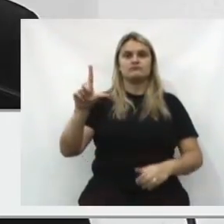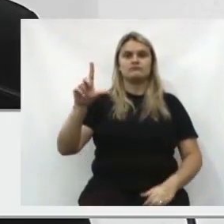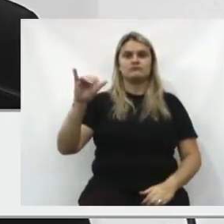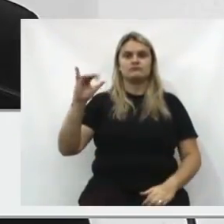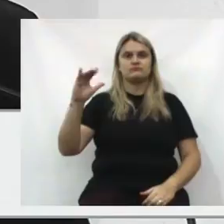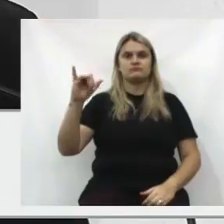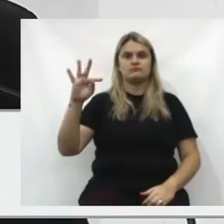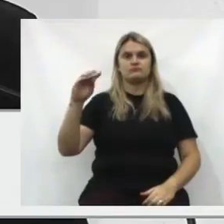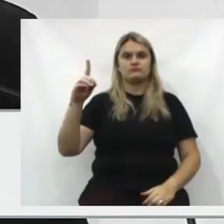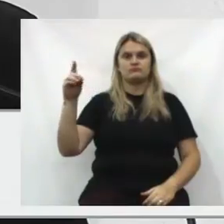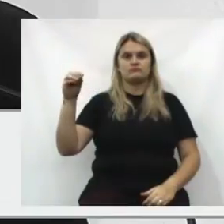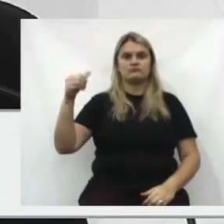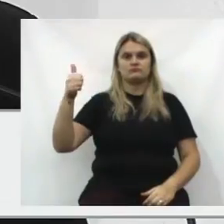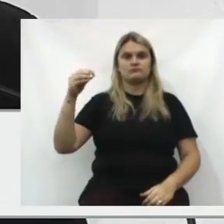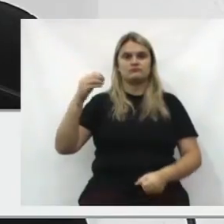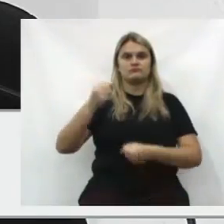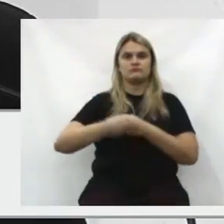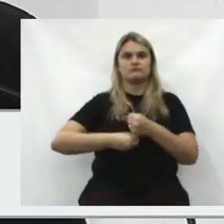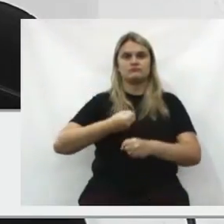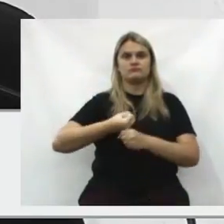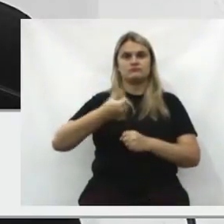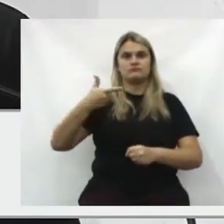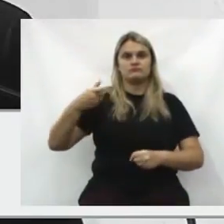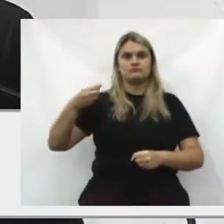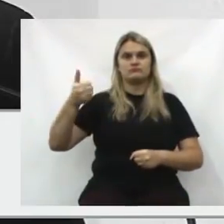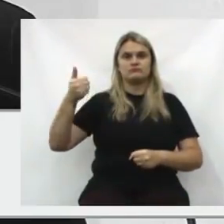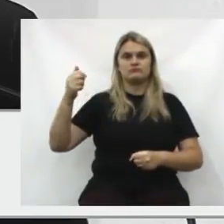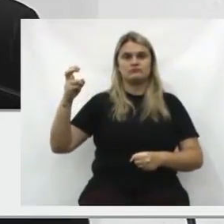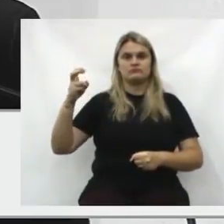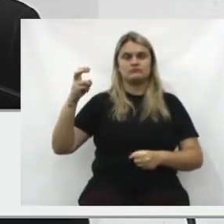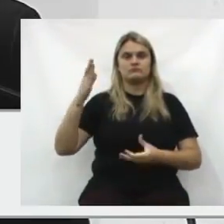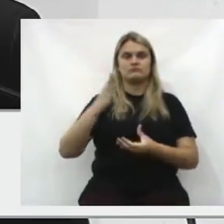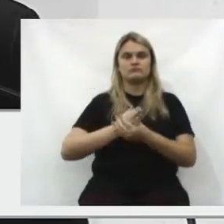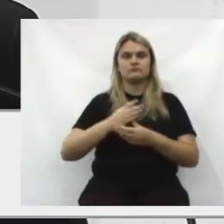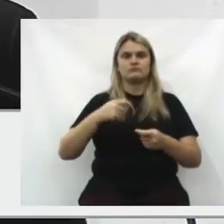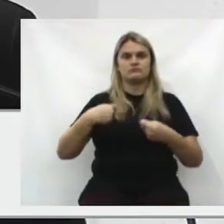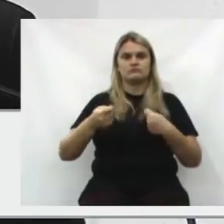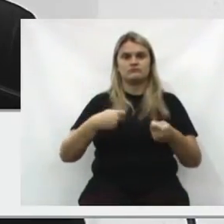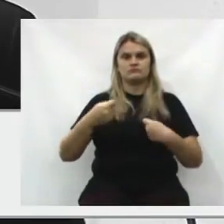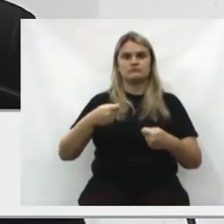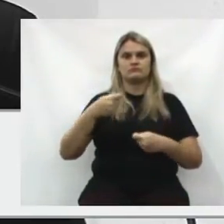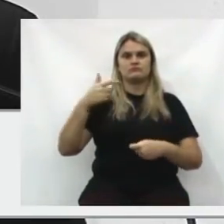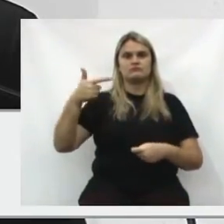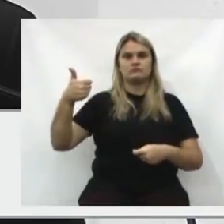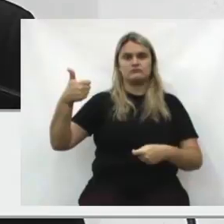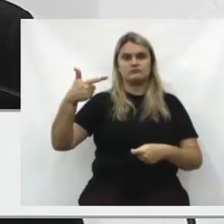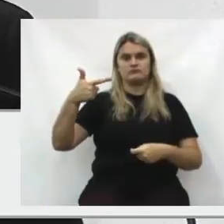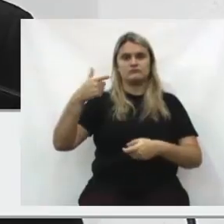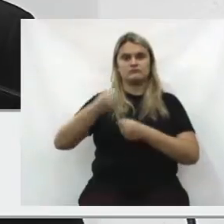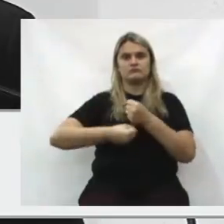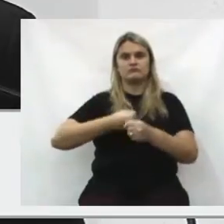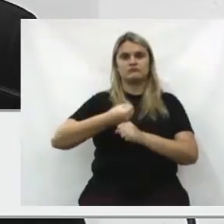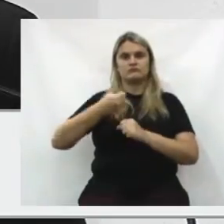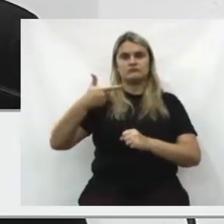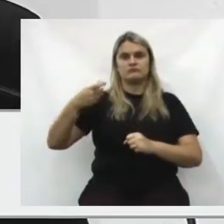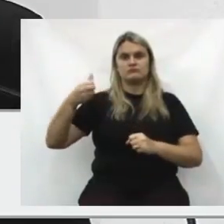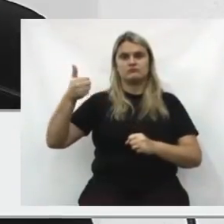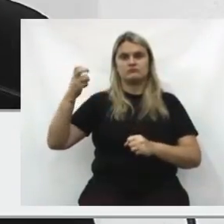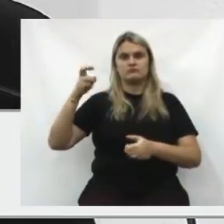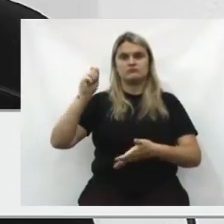de dispensa de licitação número 10/2015, processo administrativo número